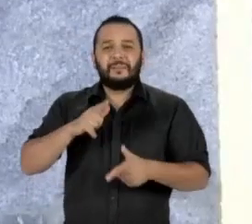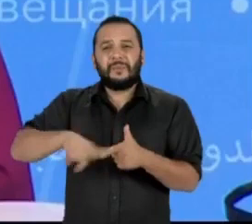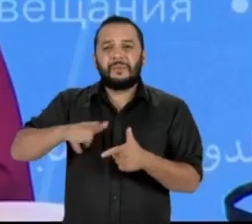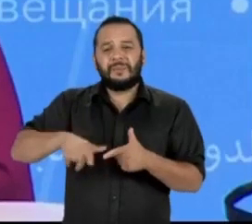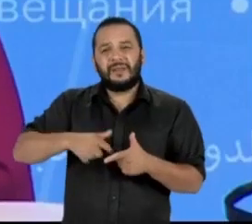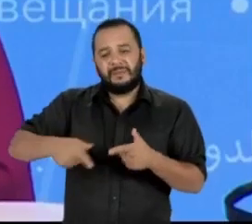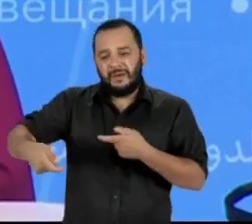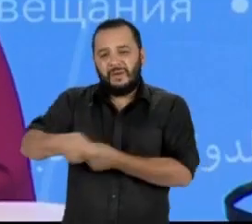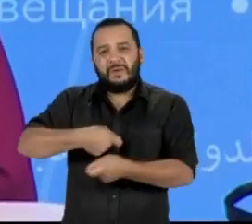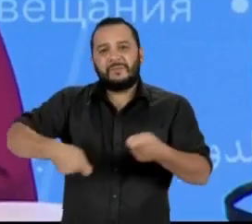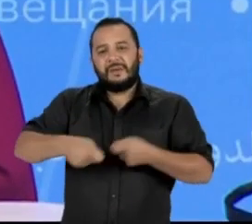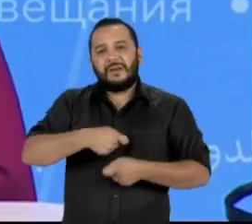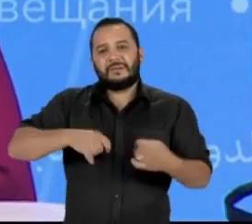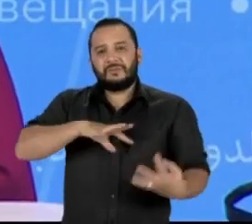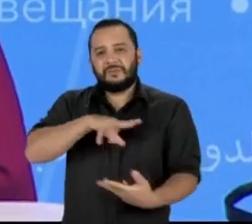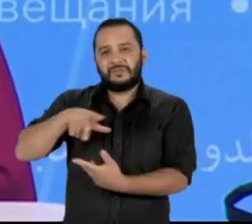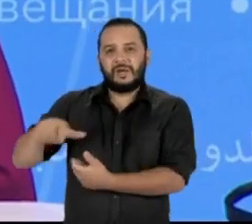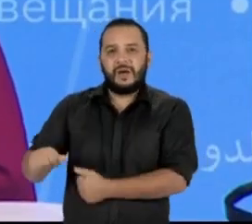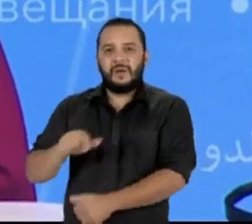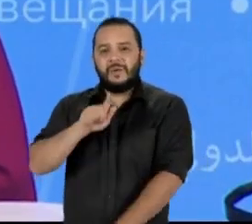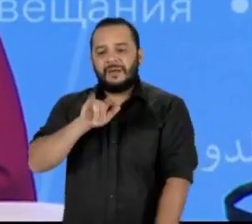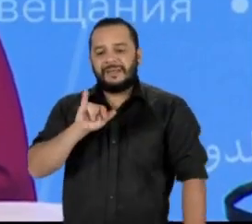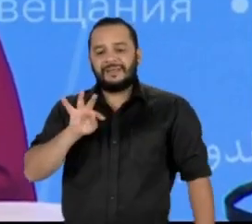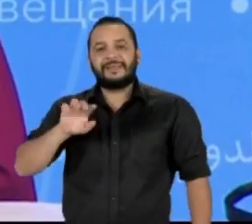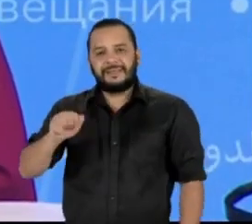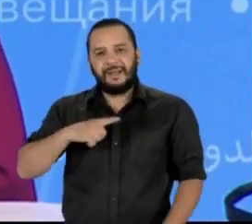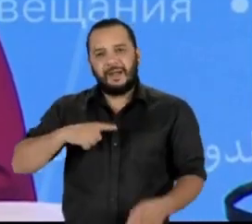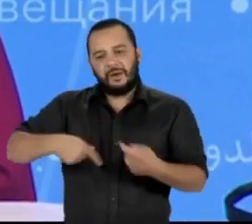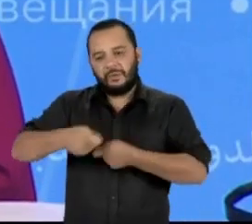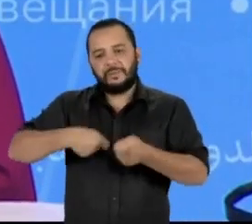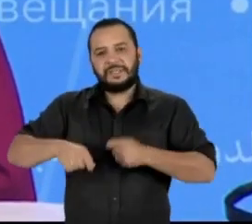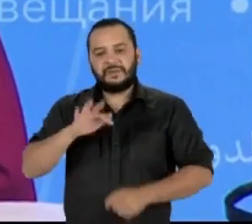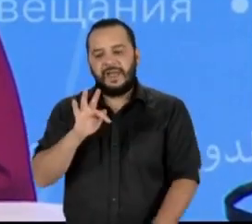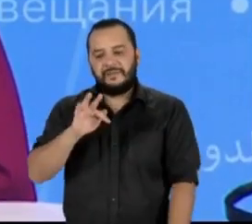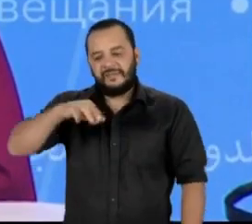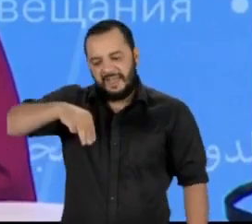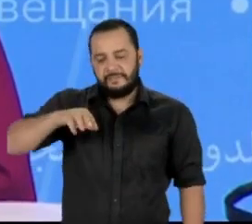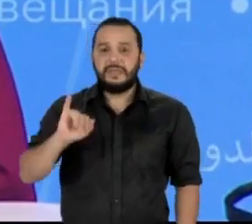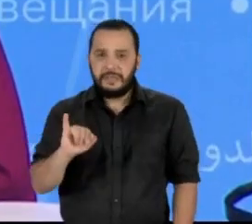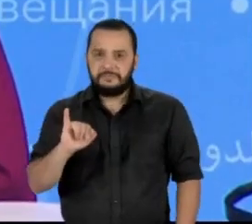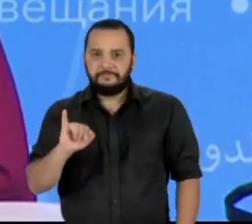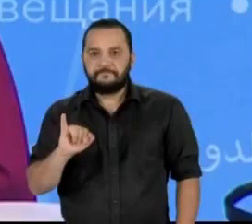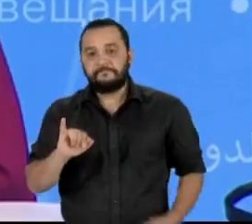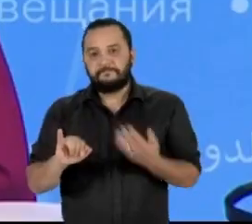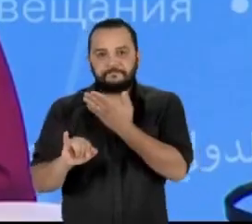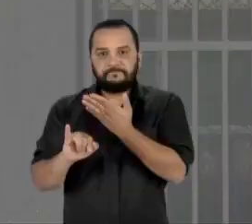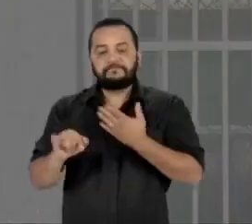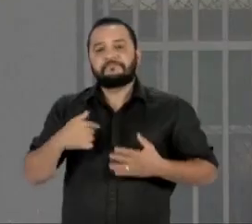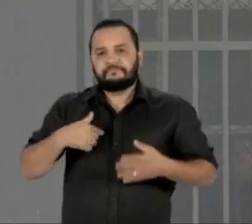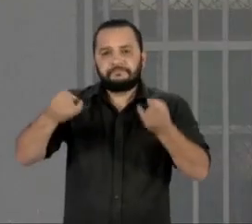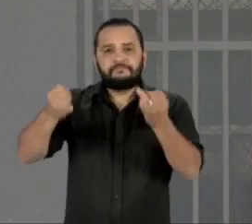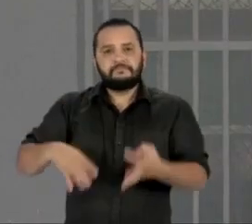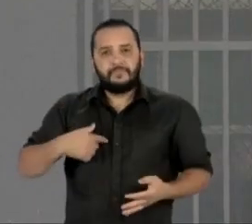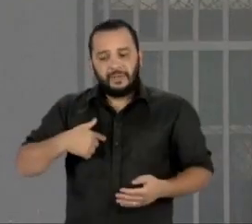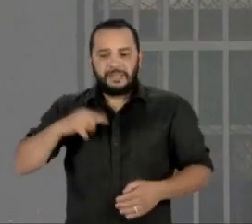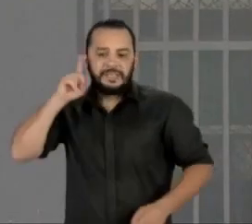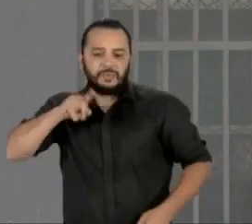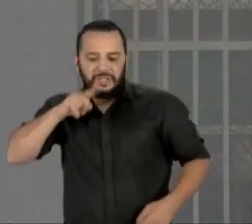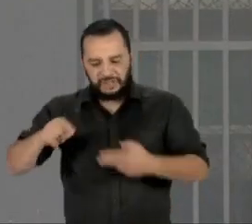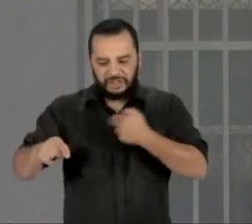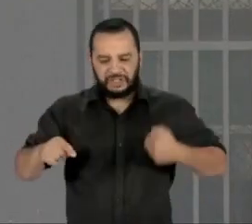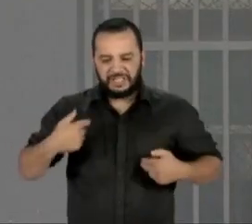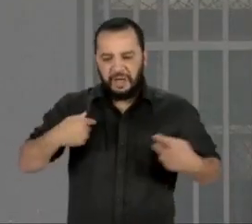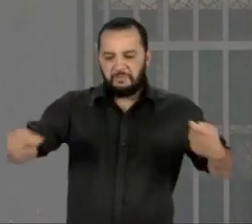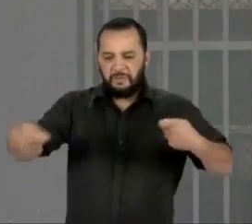comércio global, como disse Gita Gopinath, economista-chefe do Fundo Monetário Internacional. Ela comenta que a guerra comercial entre Estados Unidos e China